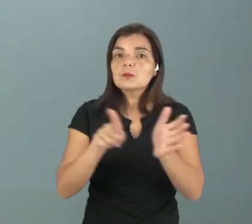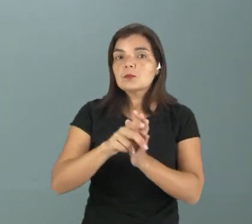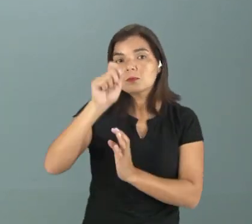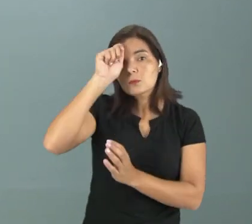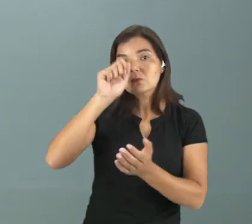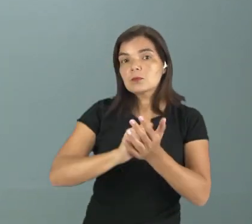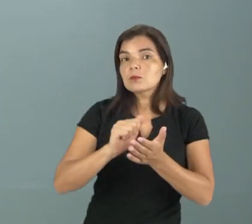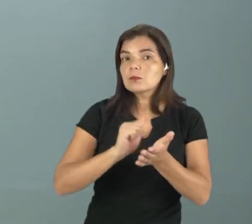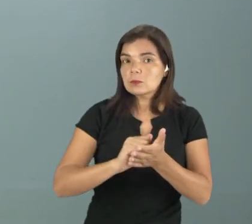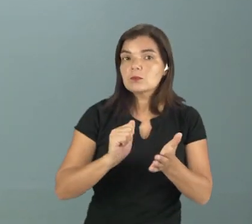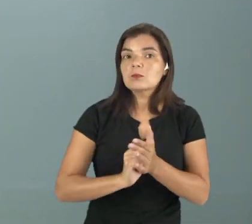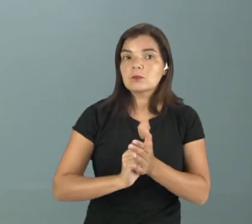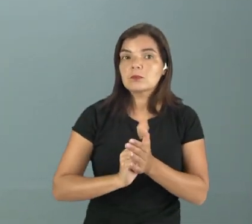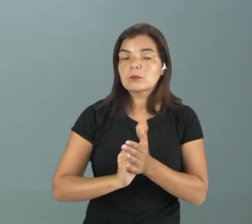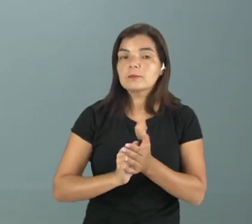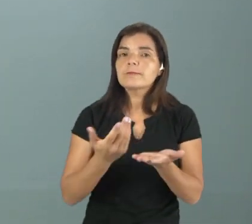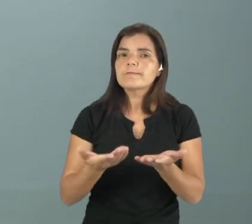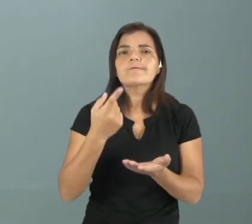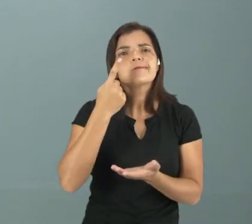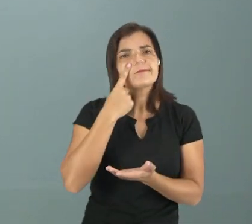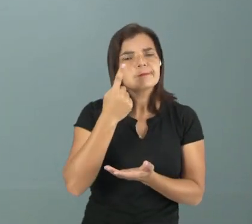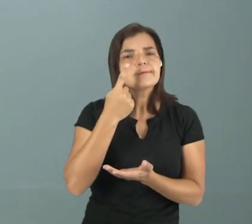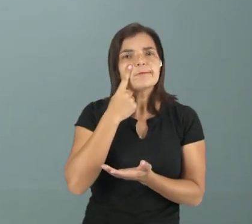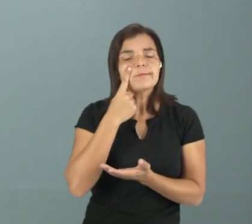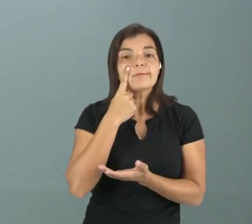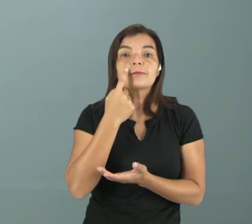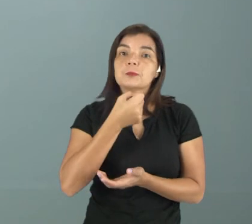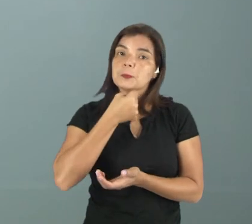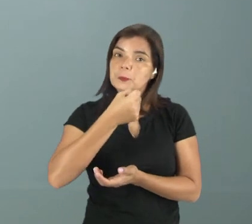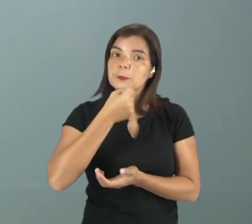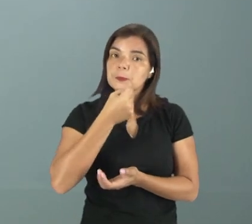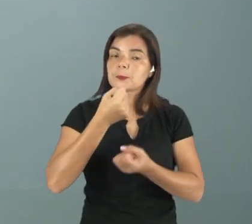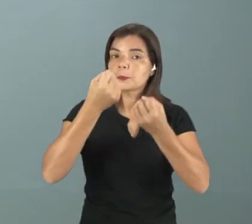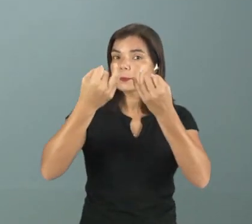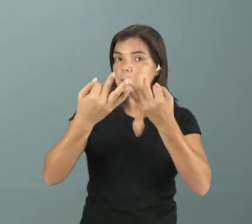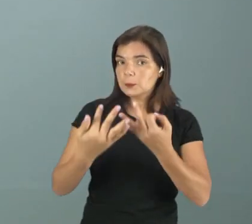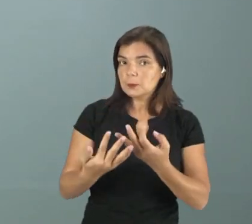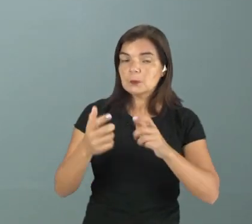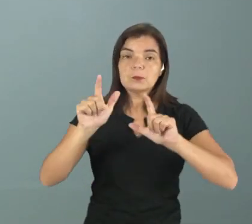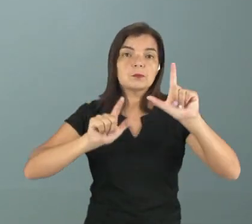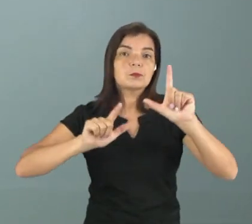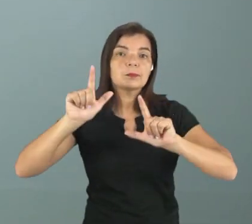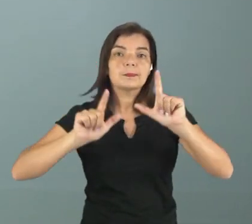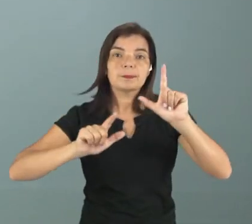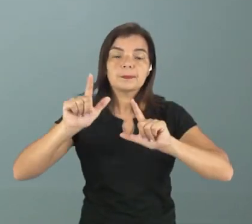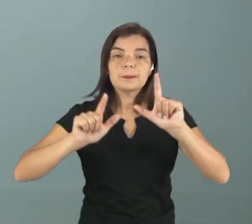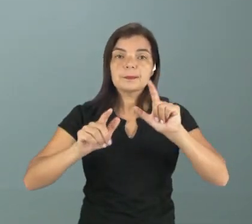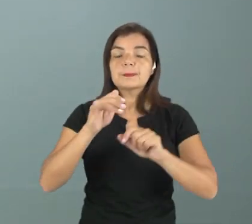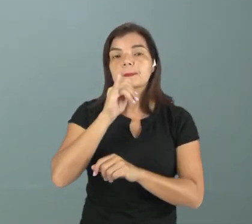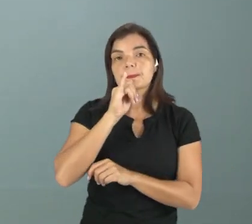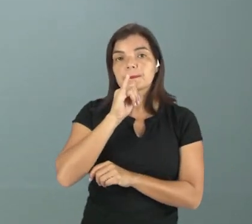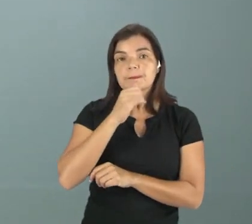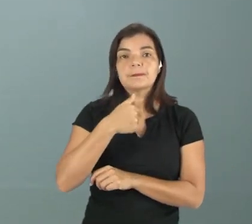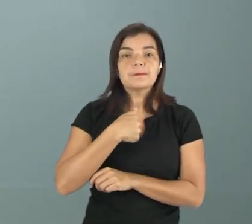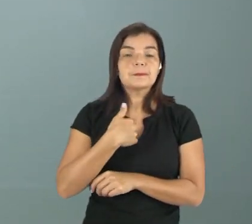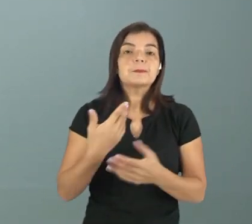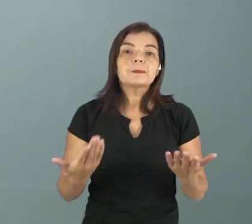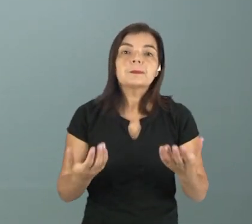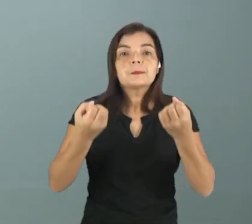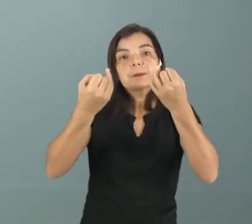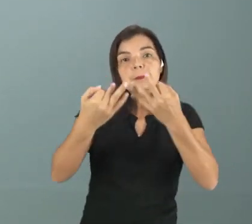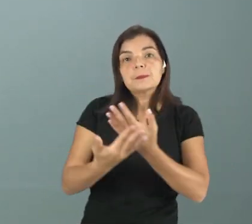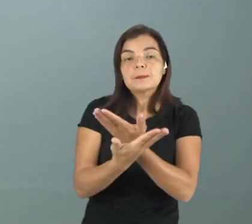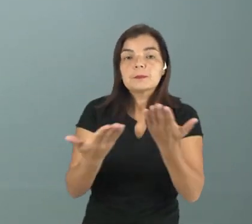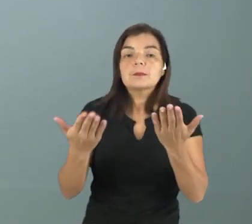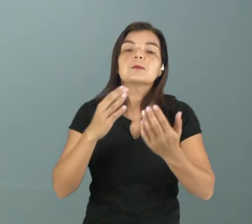pessoa que está fazendo a reportagem. A gente até vê os repórteres, quando estão expondo as reportagens na televisão, como no caso eu que estou falando